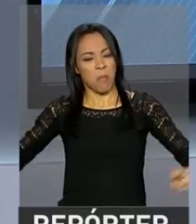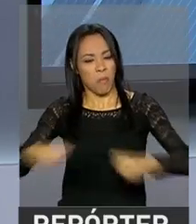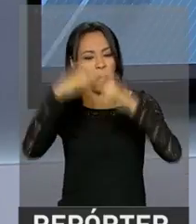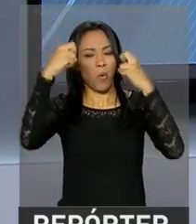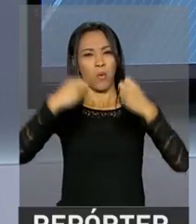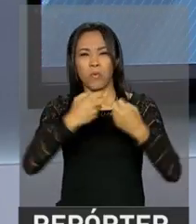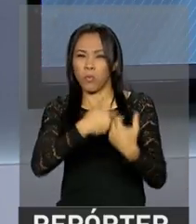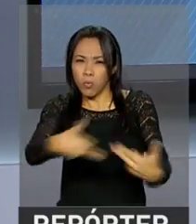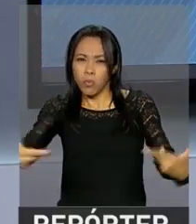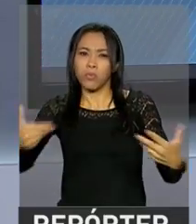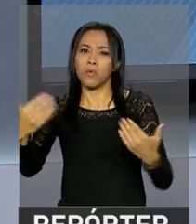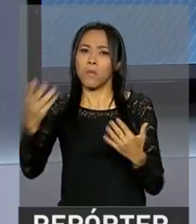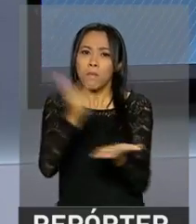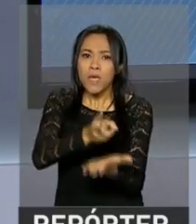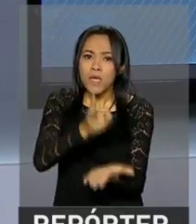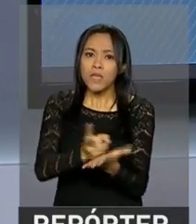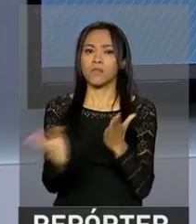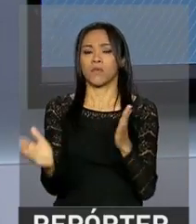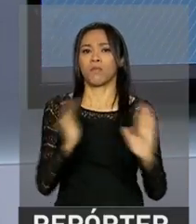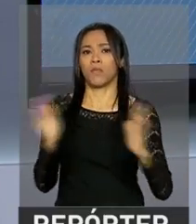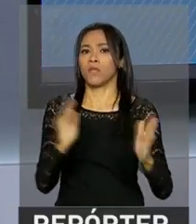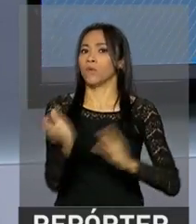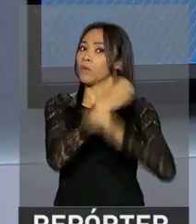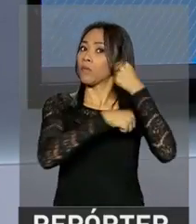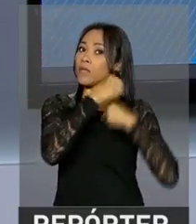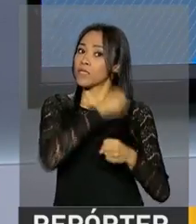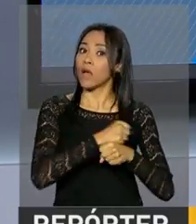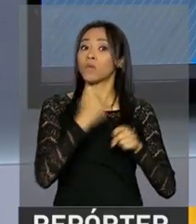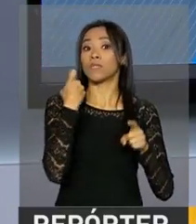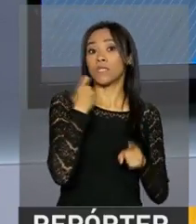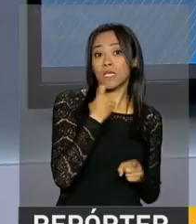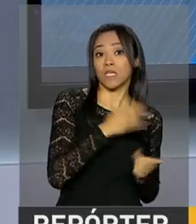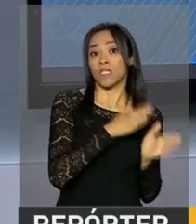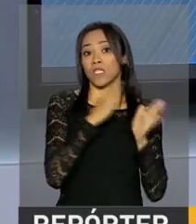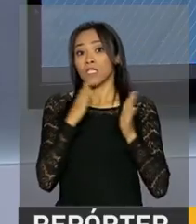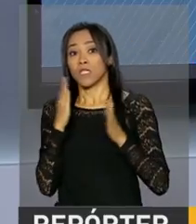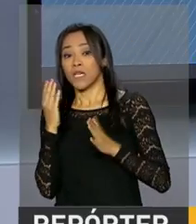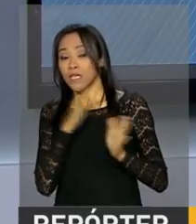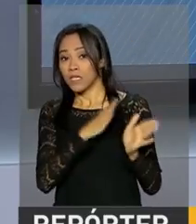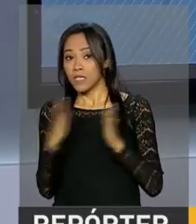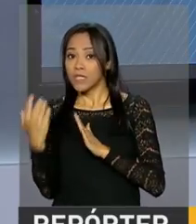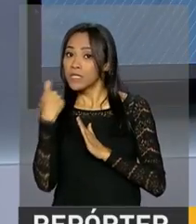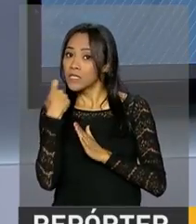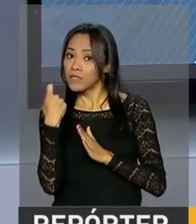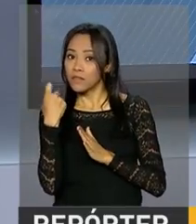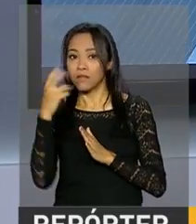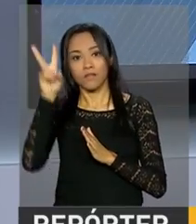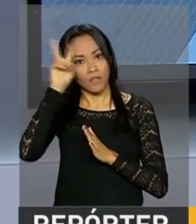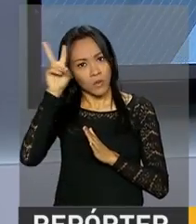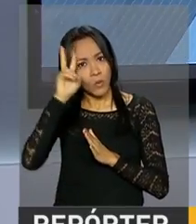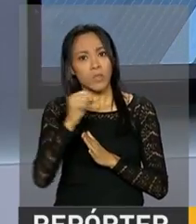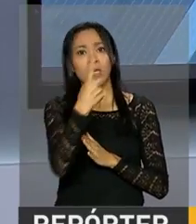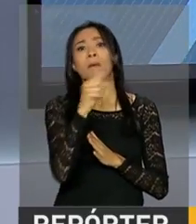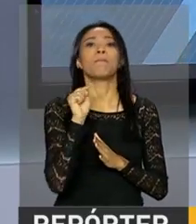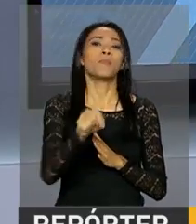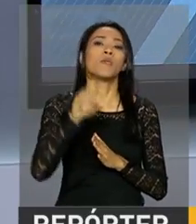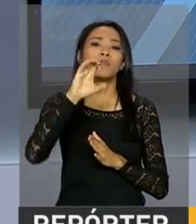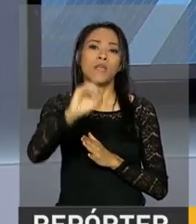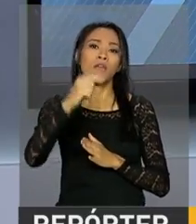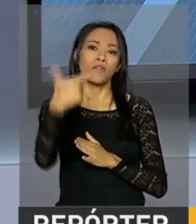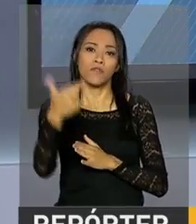período do ano passado entre sexta e segunda feira foram 1.025 acidentes em todo o país